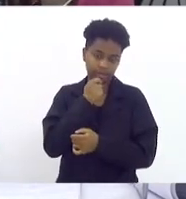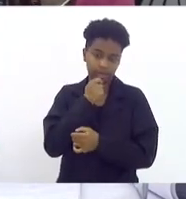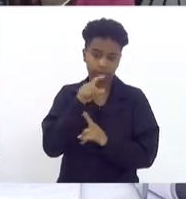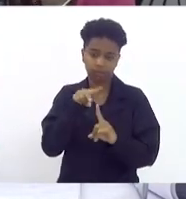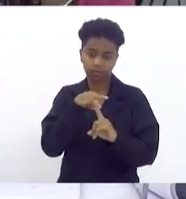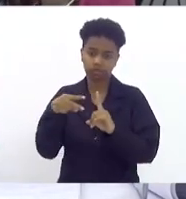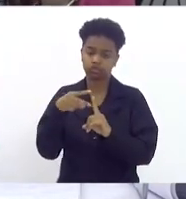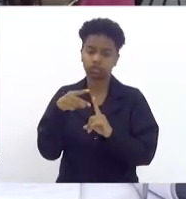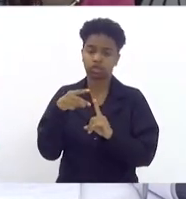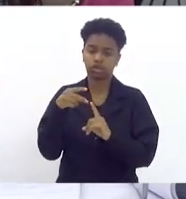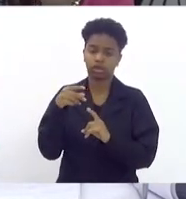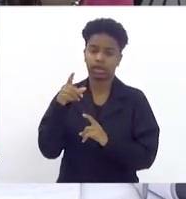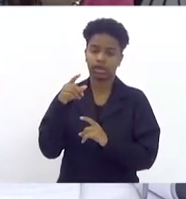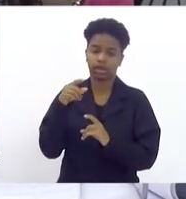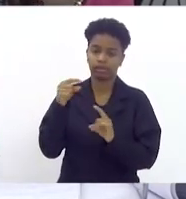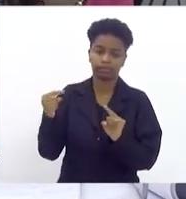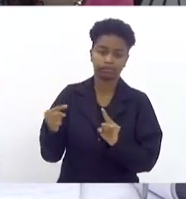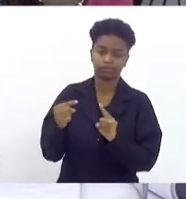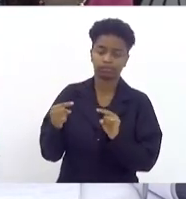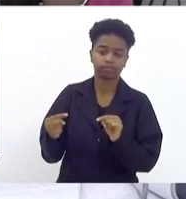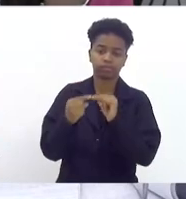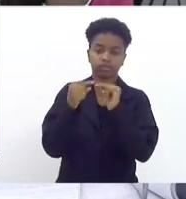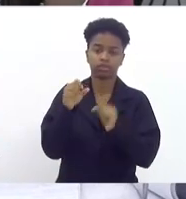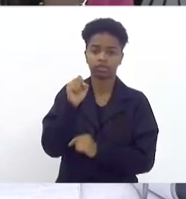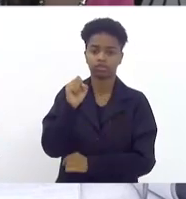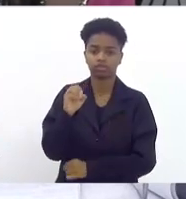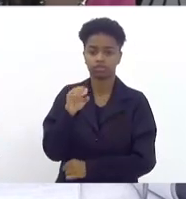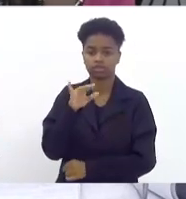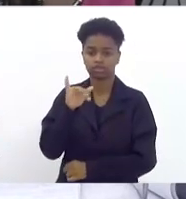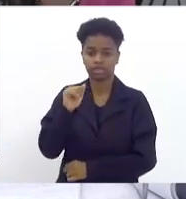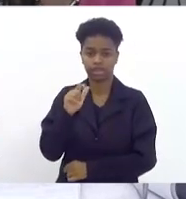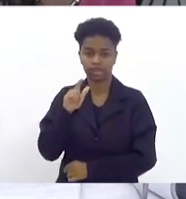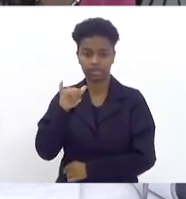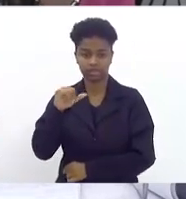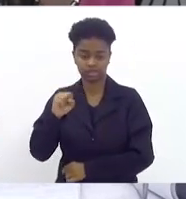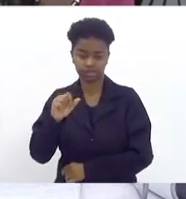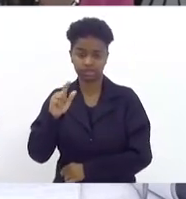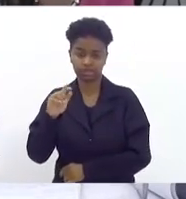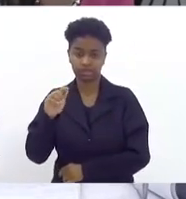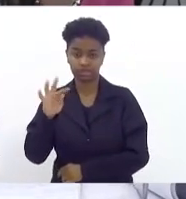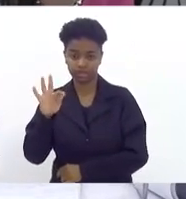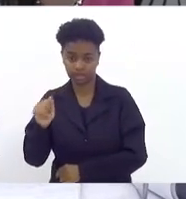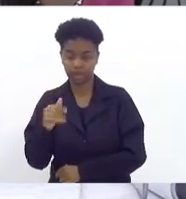processo, já ganham muito dinheiro, com muito